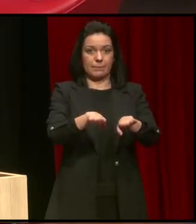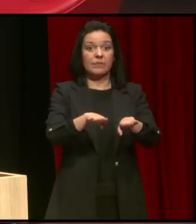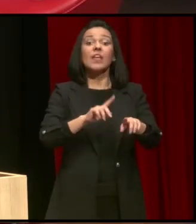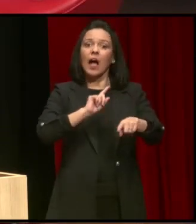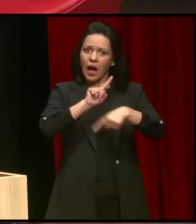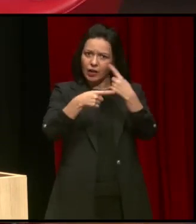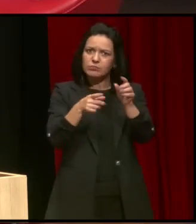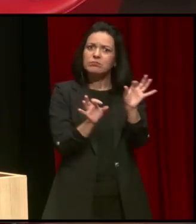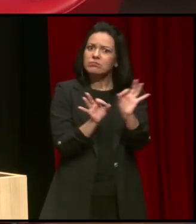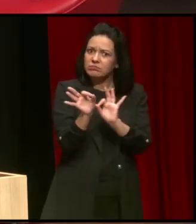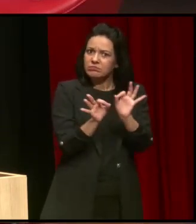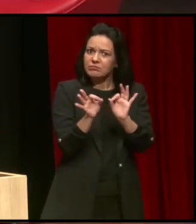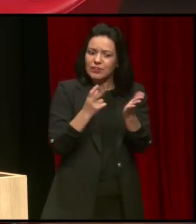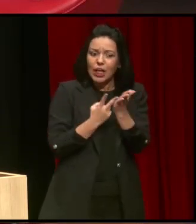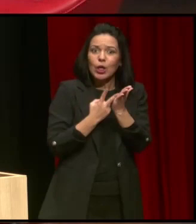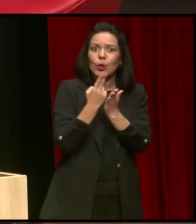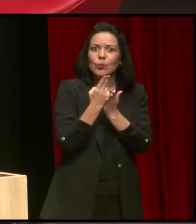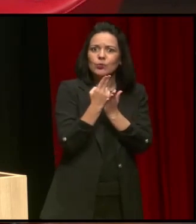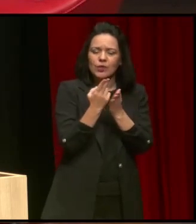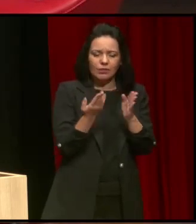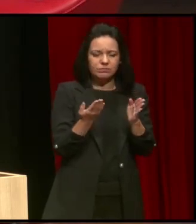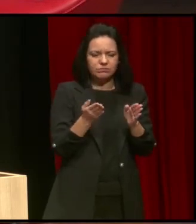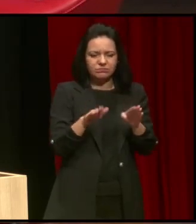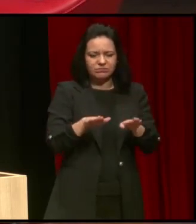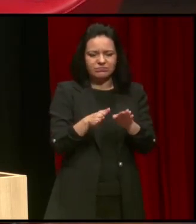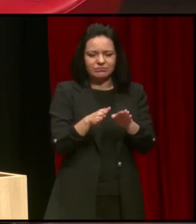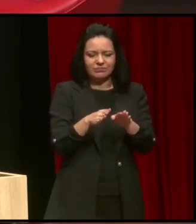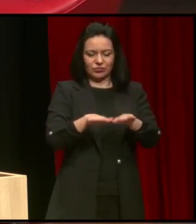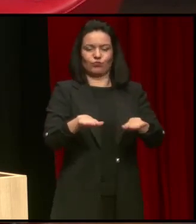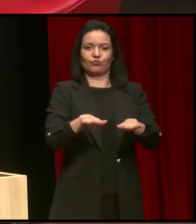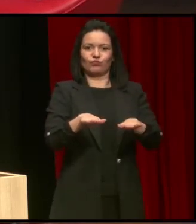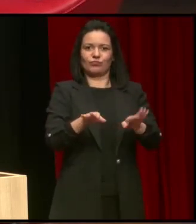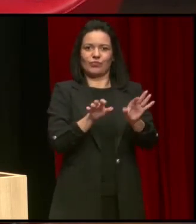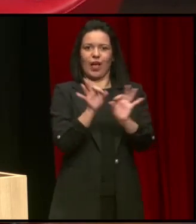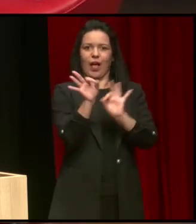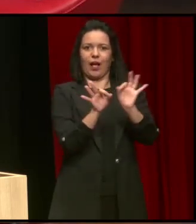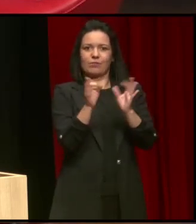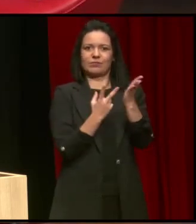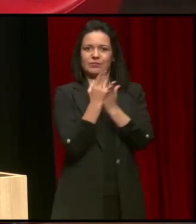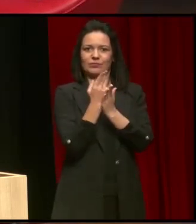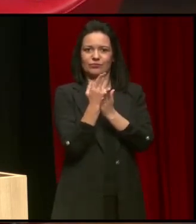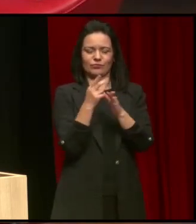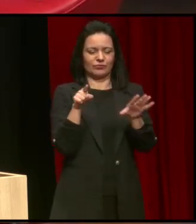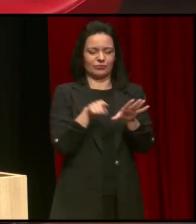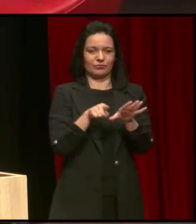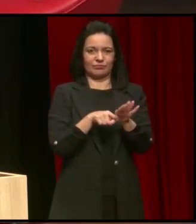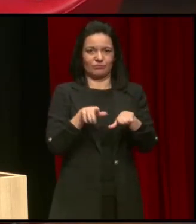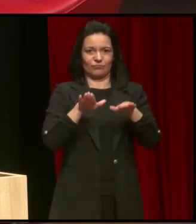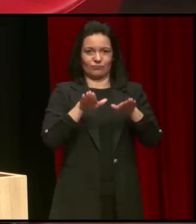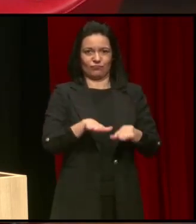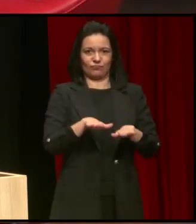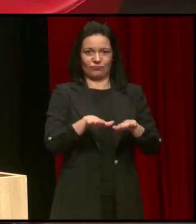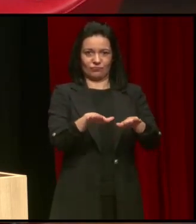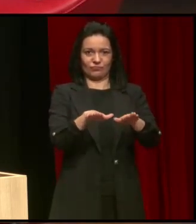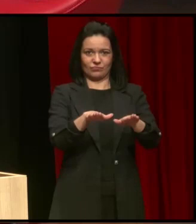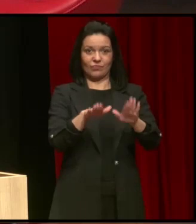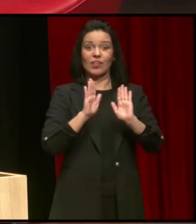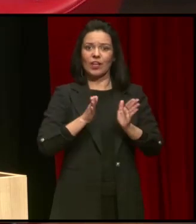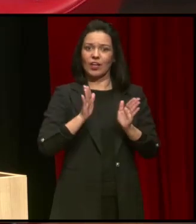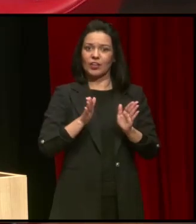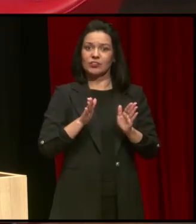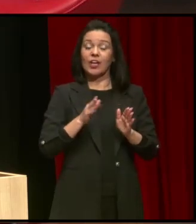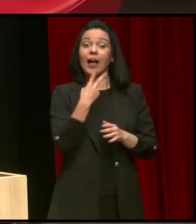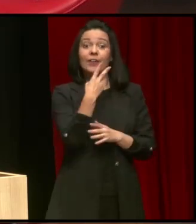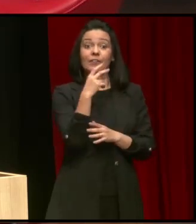dele, viraram o pé dele para frente. Depois de ele ter vivido, talvez, 28 anos da vida dele